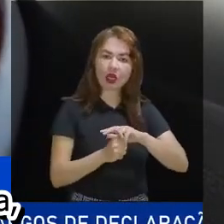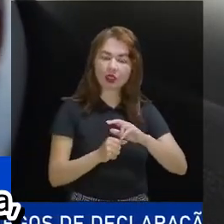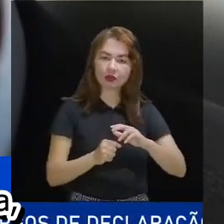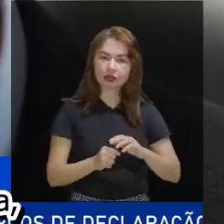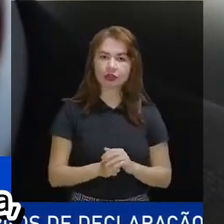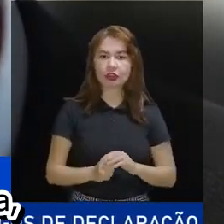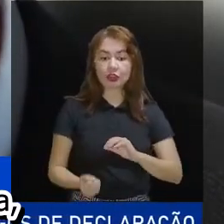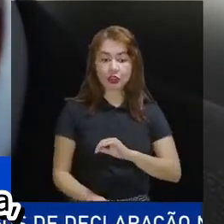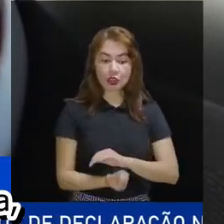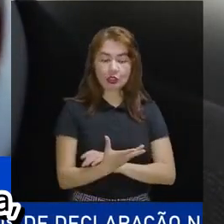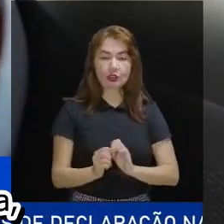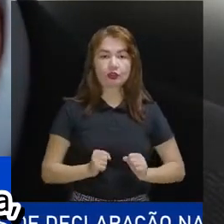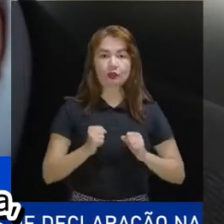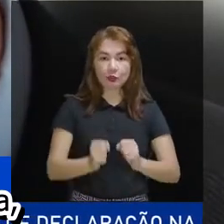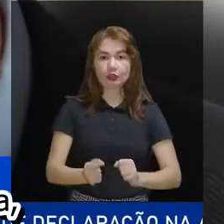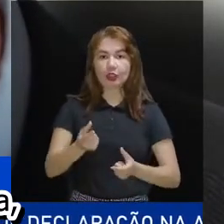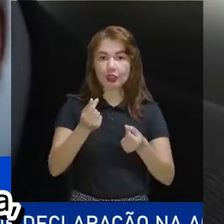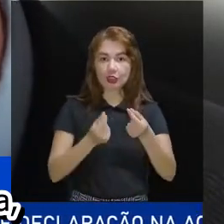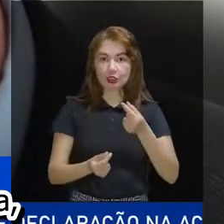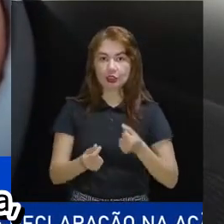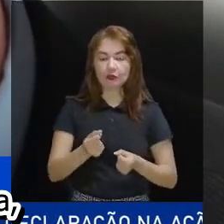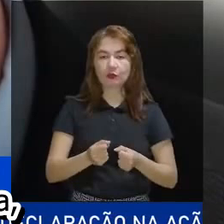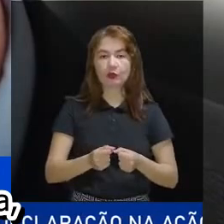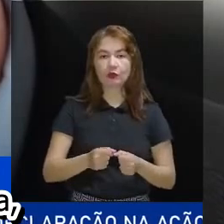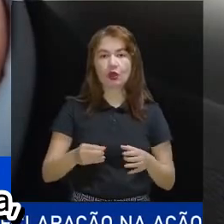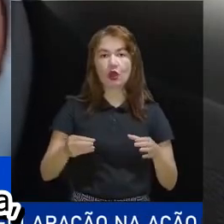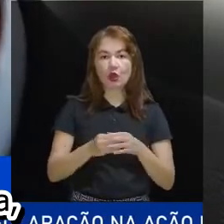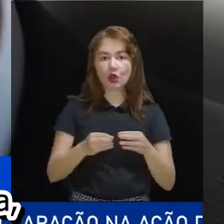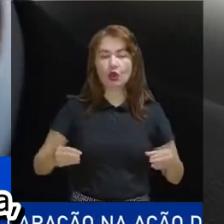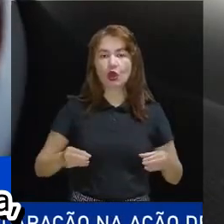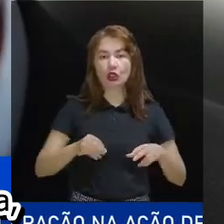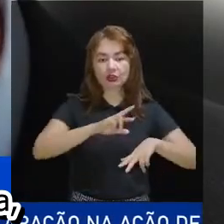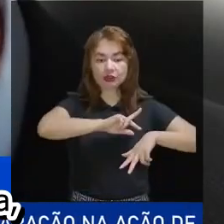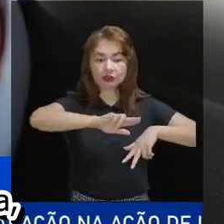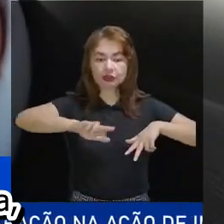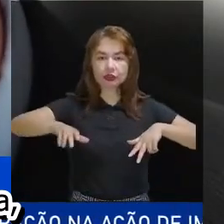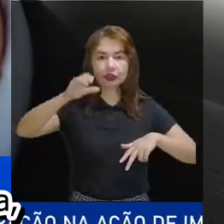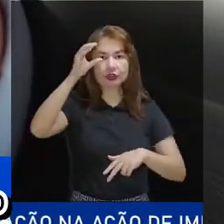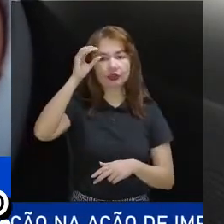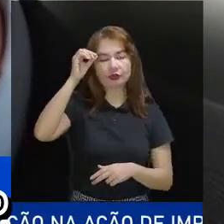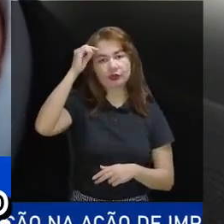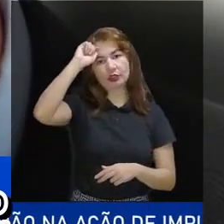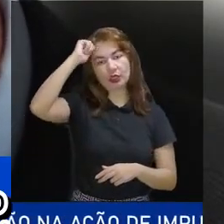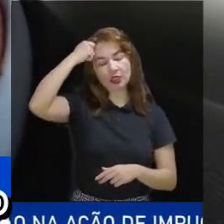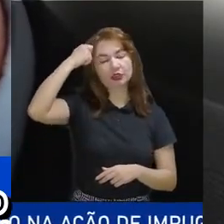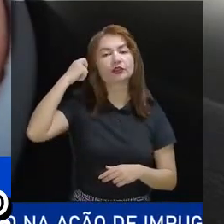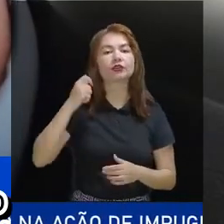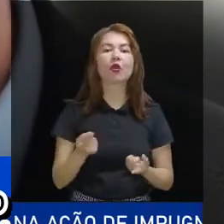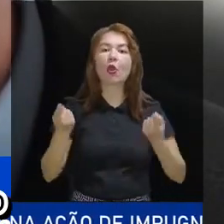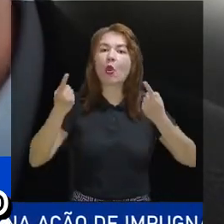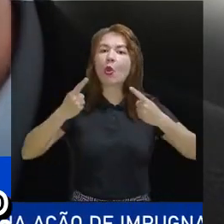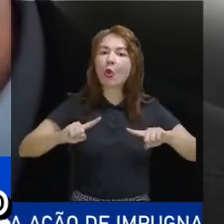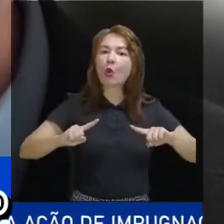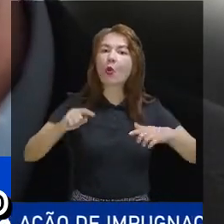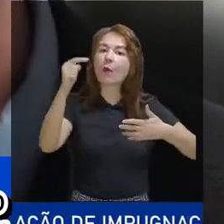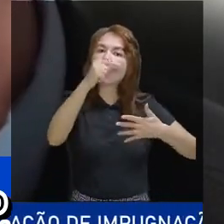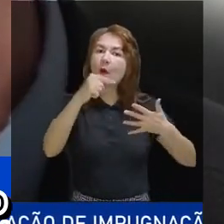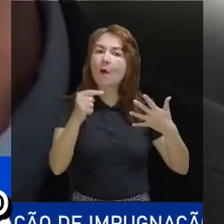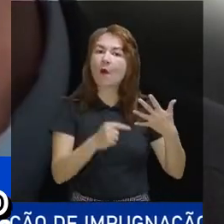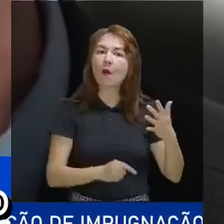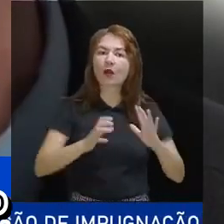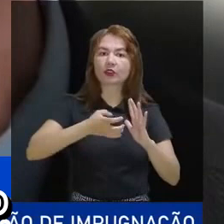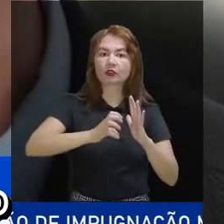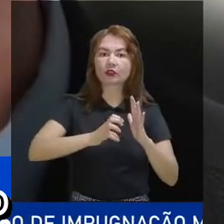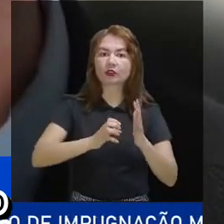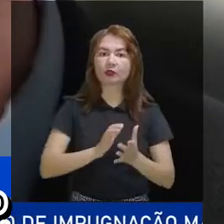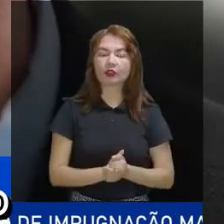Fundo Especial de Financiamento de Campanha, cota de gênero e racial, insurgência contra os critérios usados pelo partido,